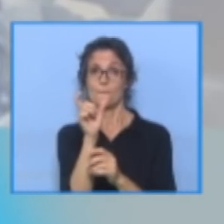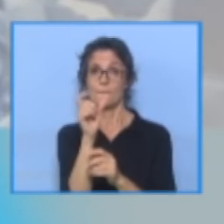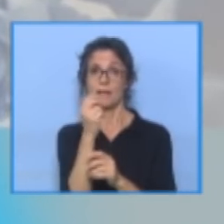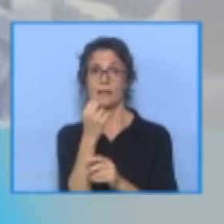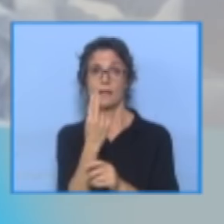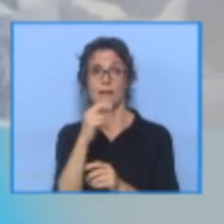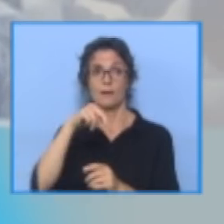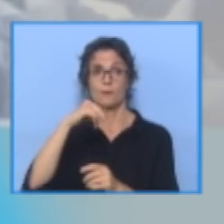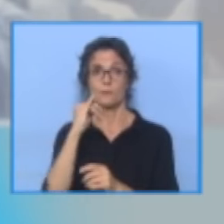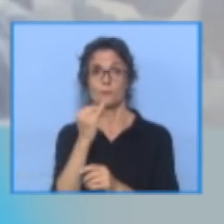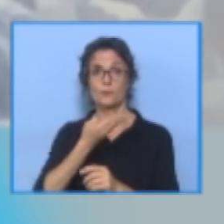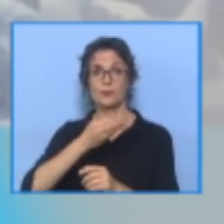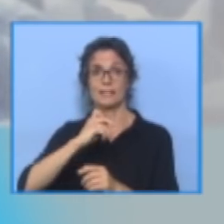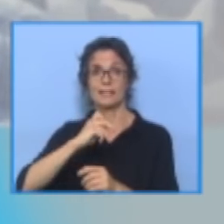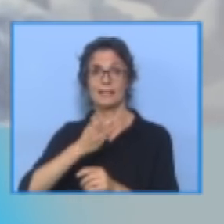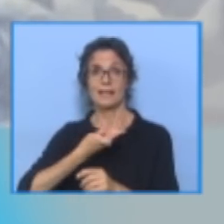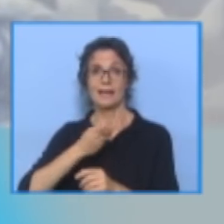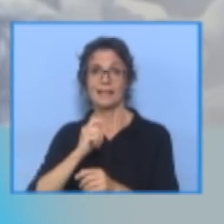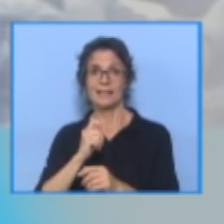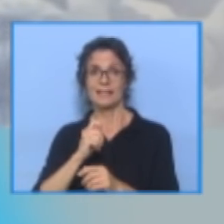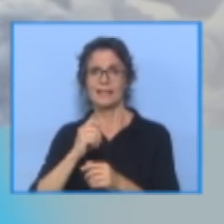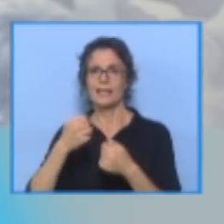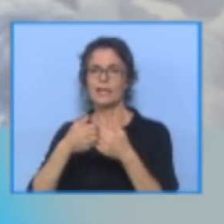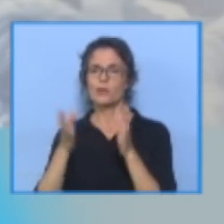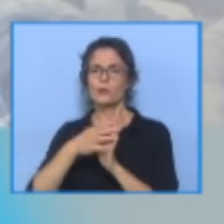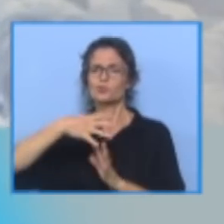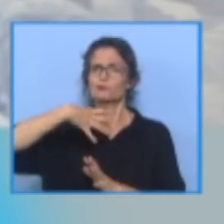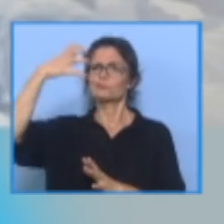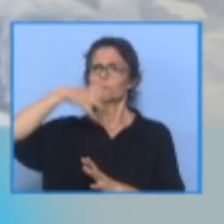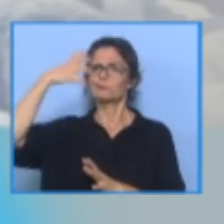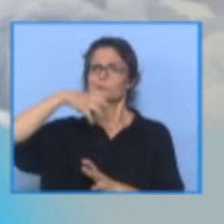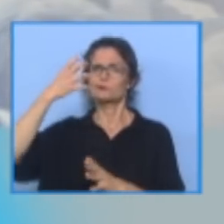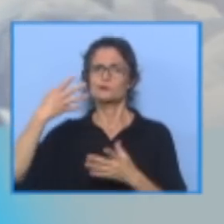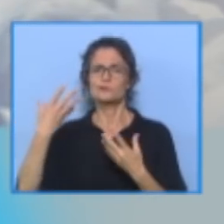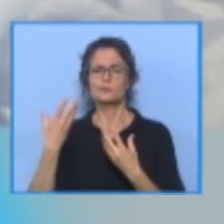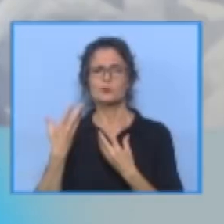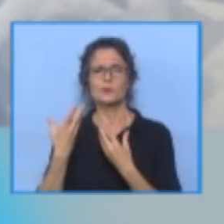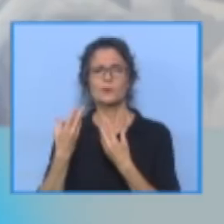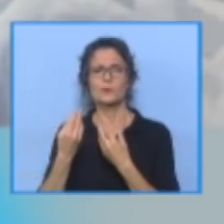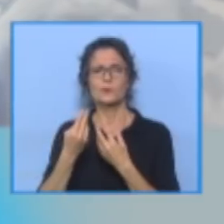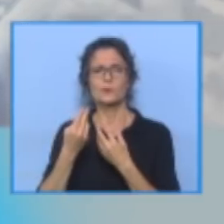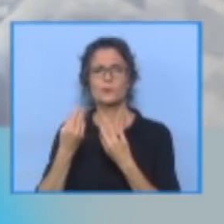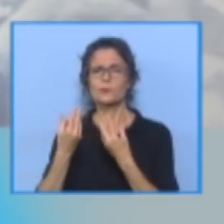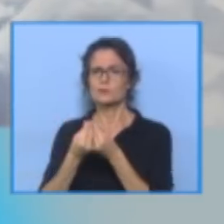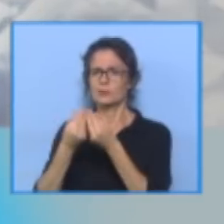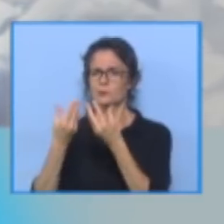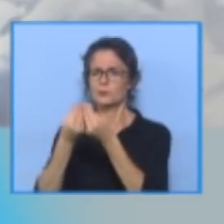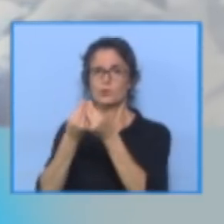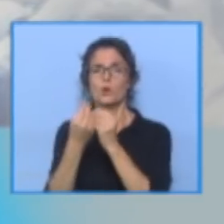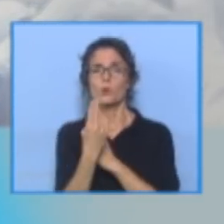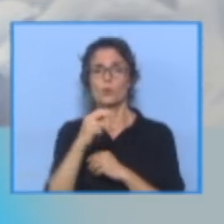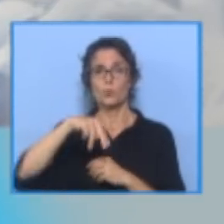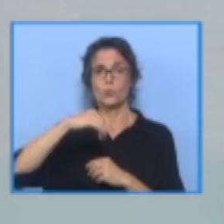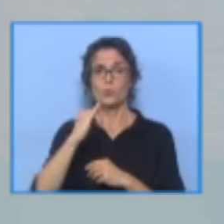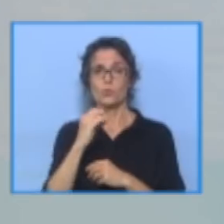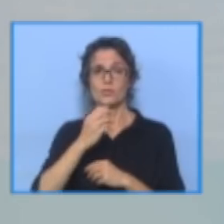e ortodoxos em conjunto começaram a gritar unidade, unidade. E ficou esse desejo. Podem ser dados mais